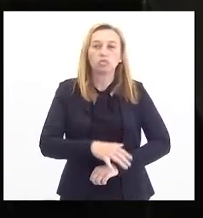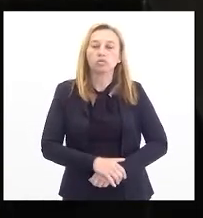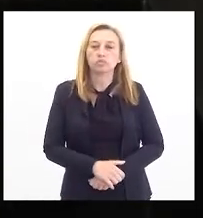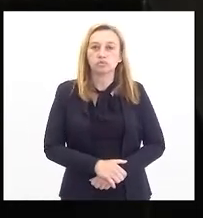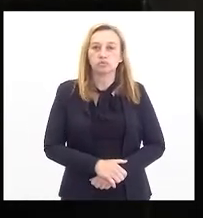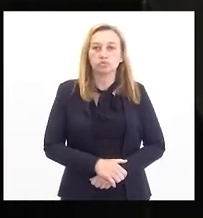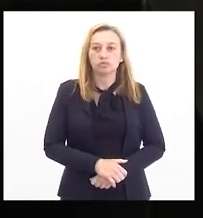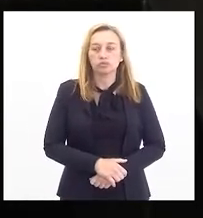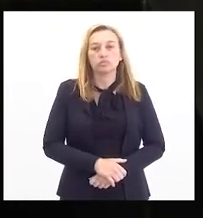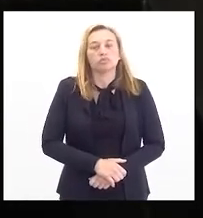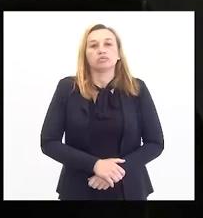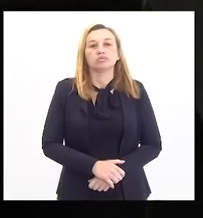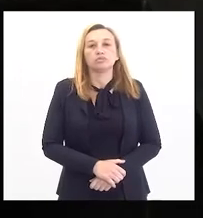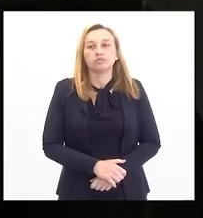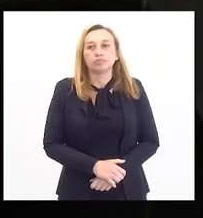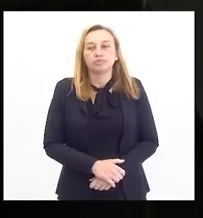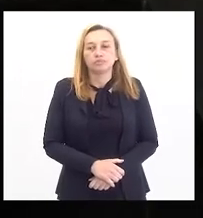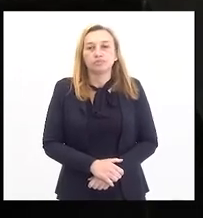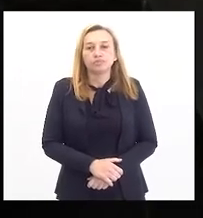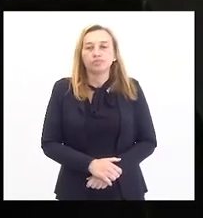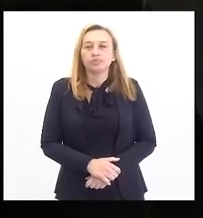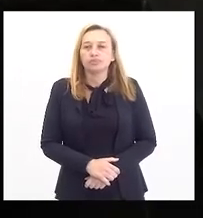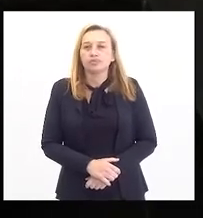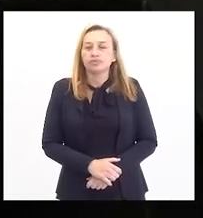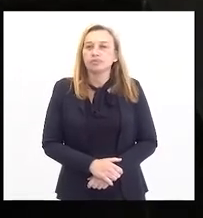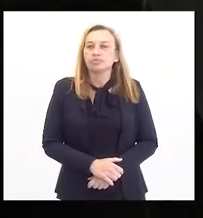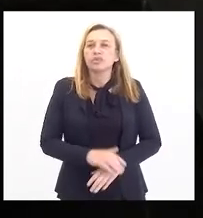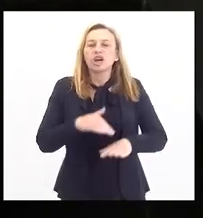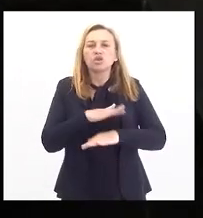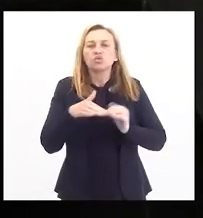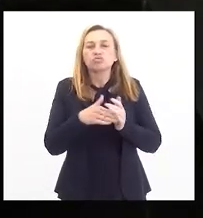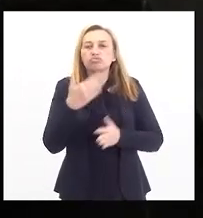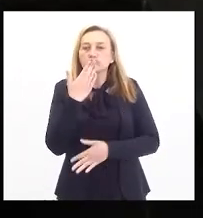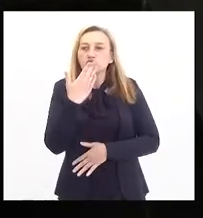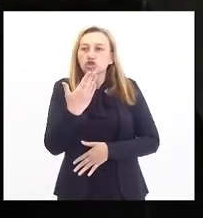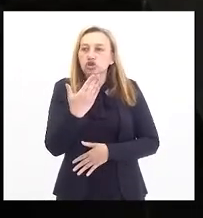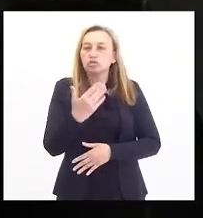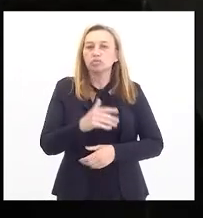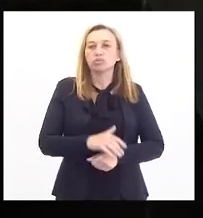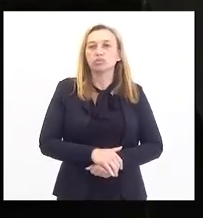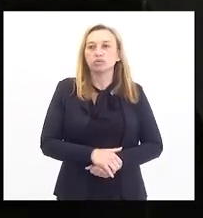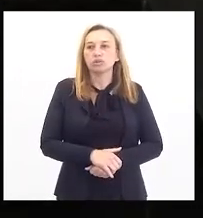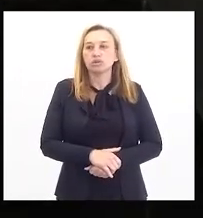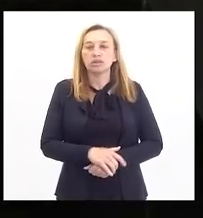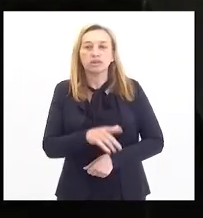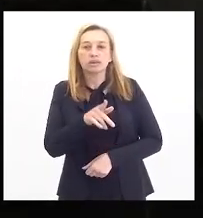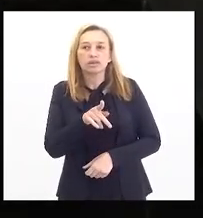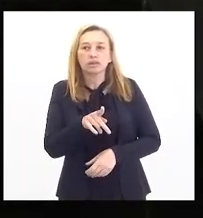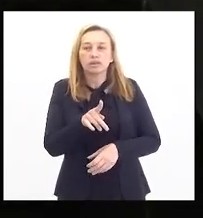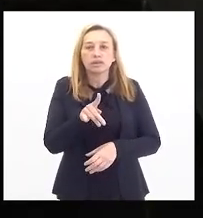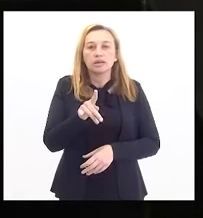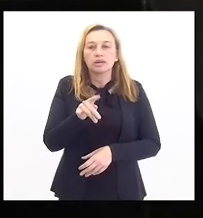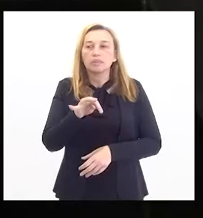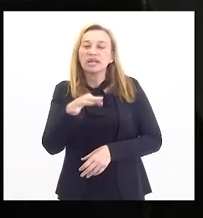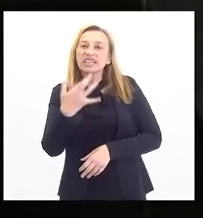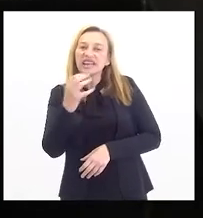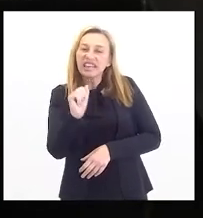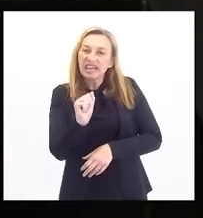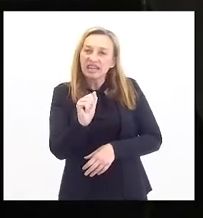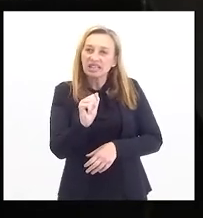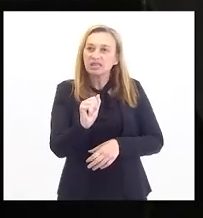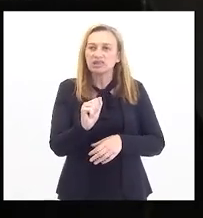pressão, enfim, no tocante a todo tipo de preenchimento de planilhas, formulários,